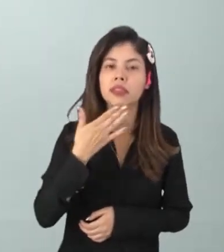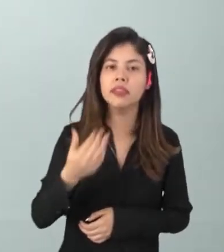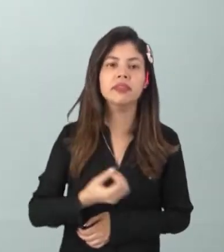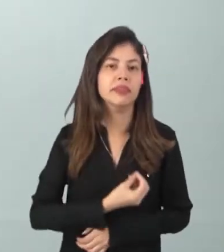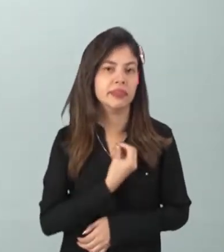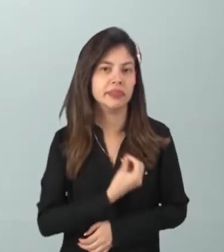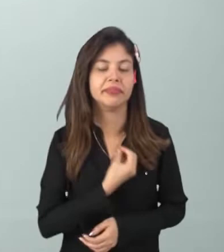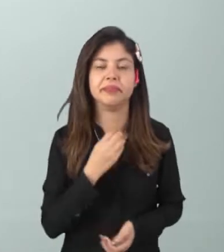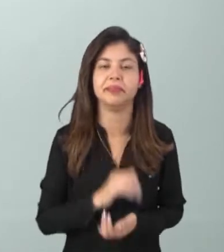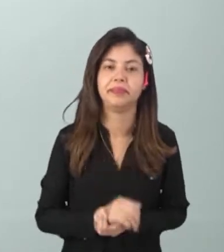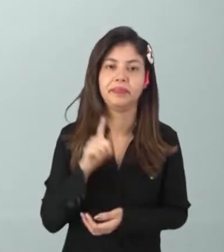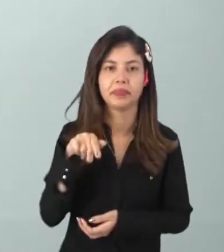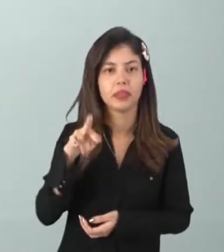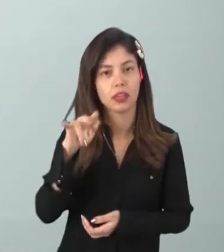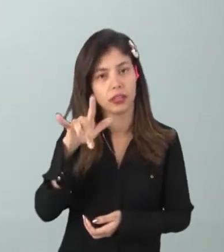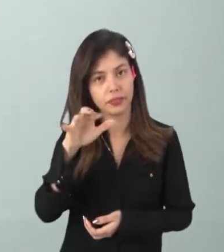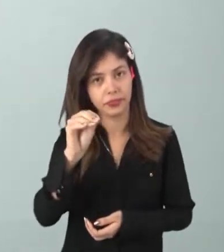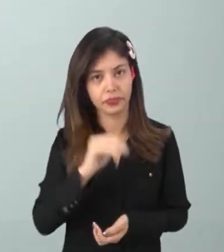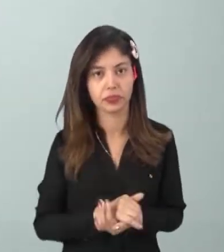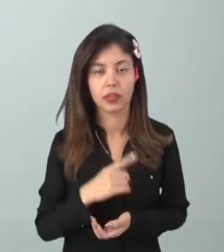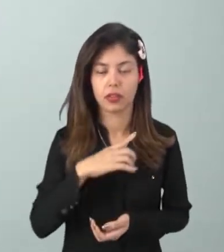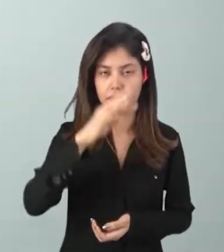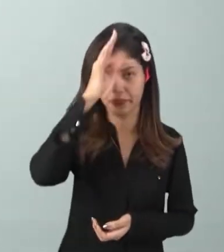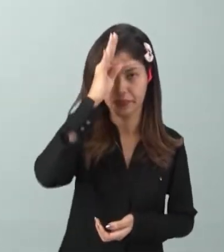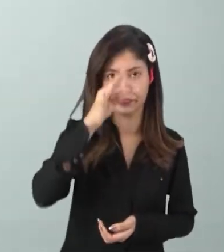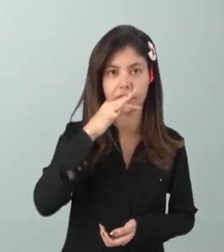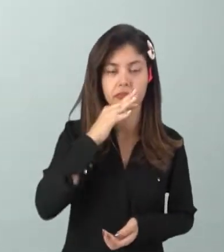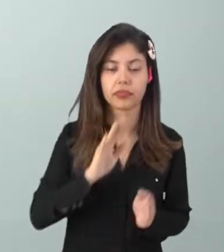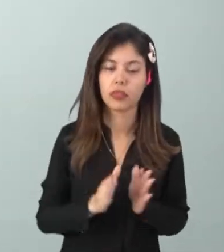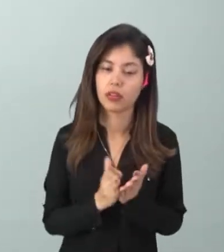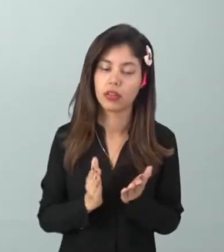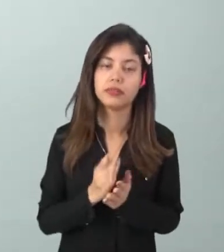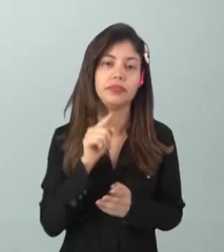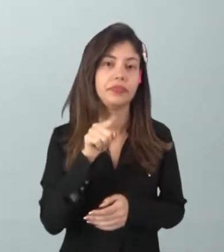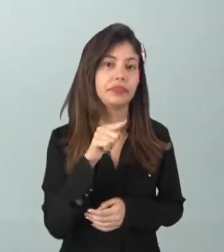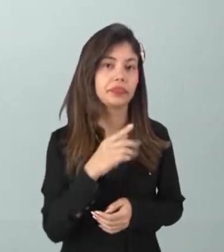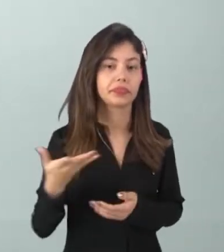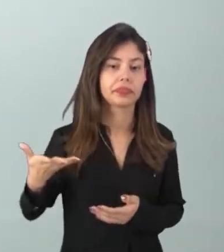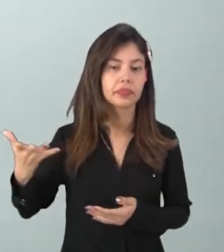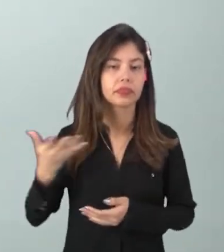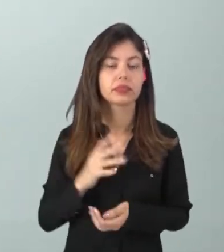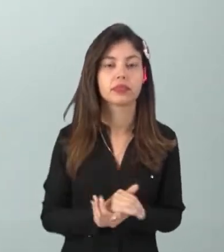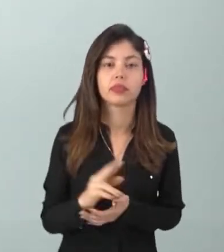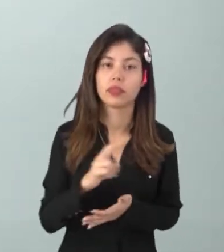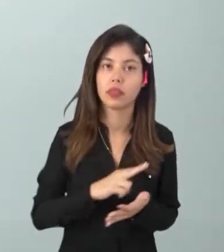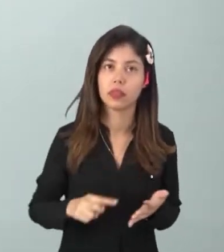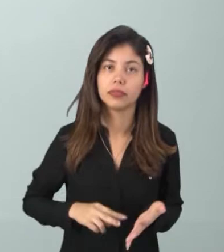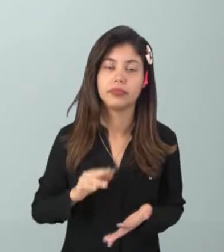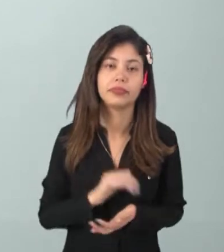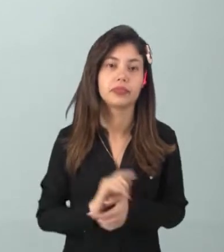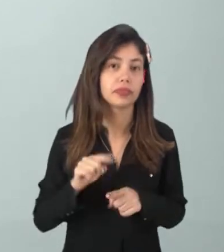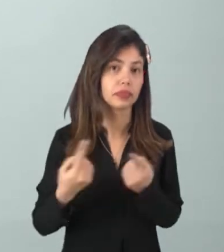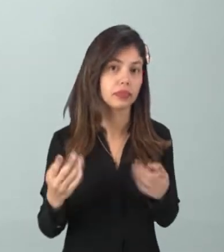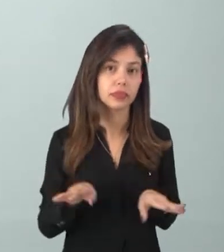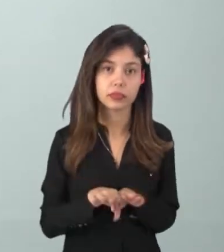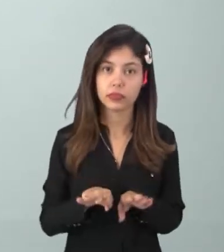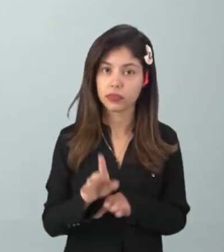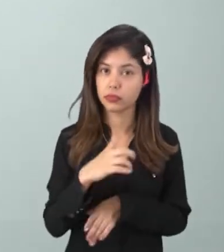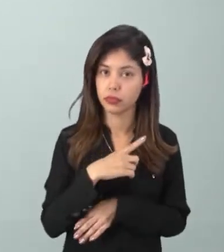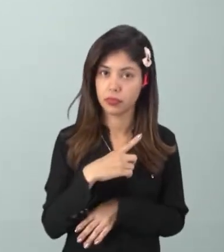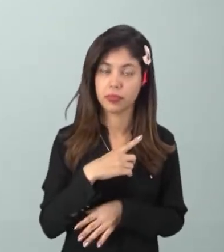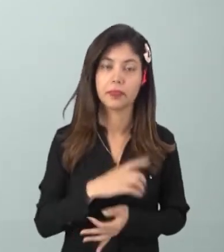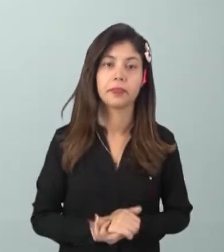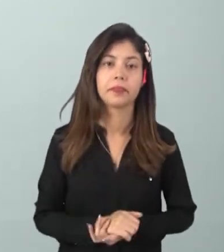em quilombos e assim têm as suas tradições, suas crenças baseadas nesse tipo de liturgia. Mas também temos